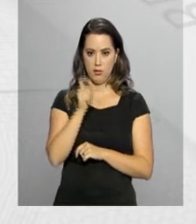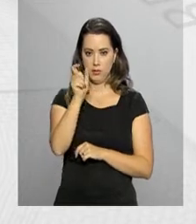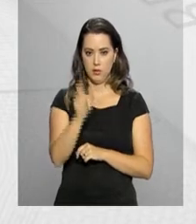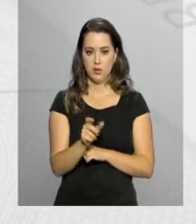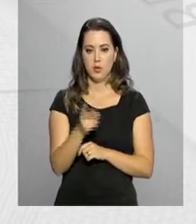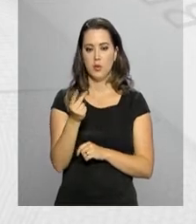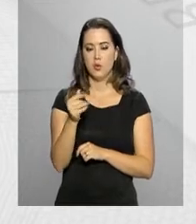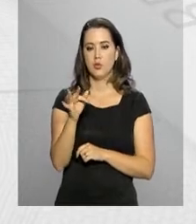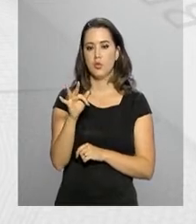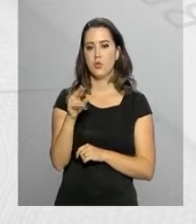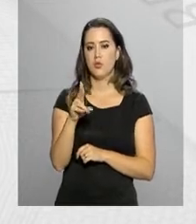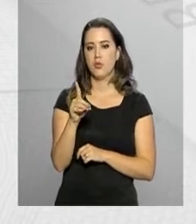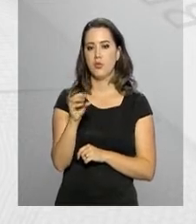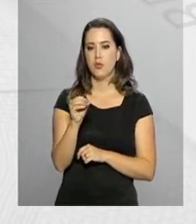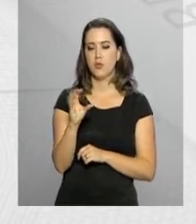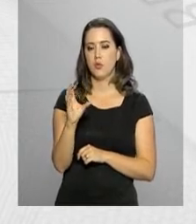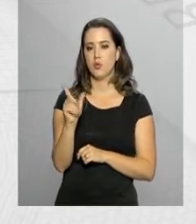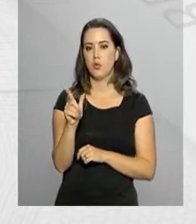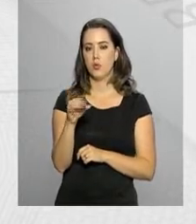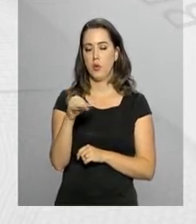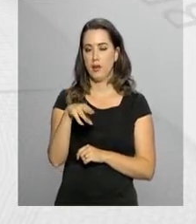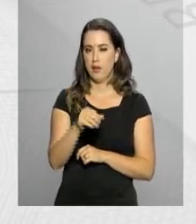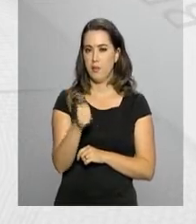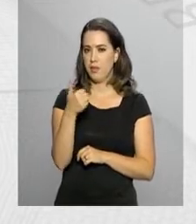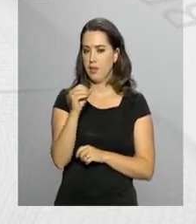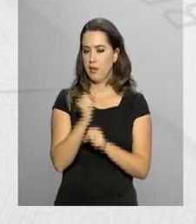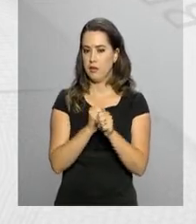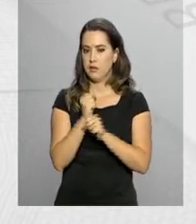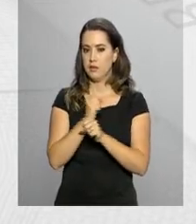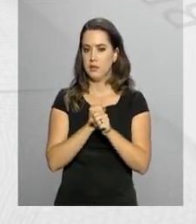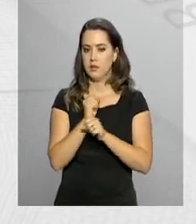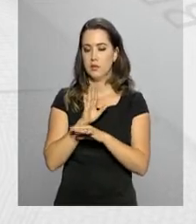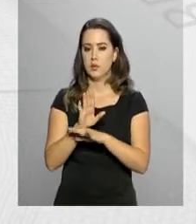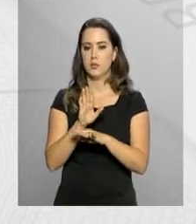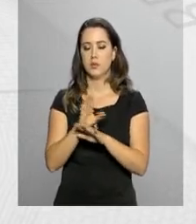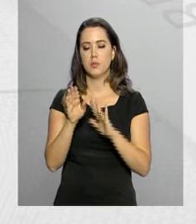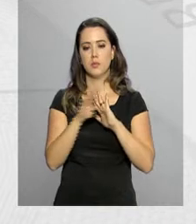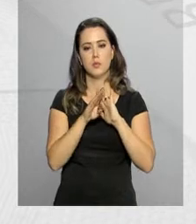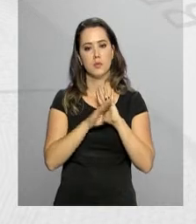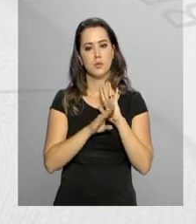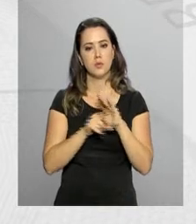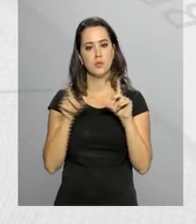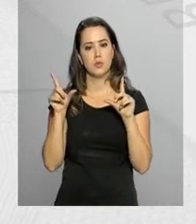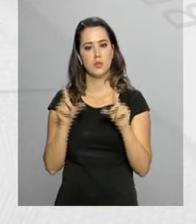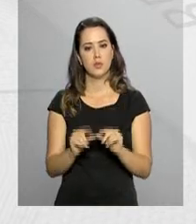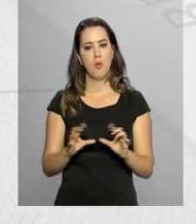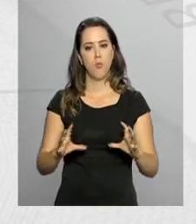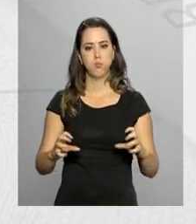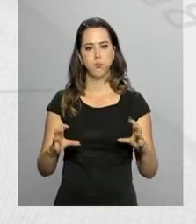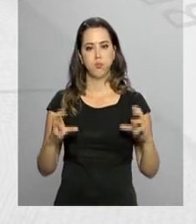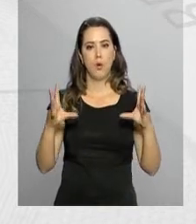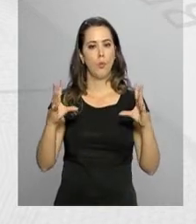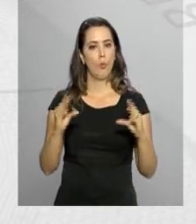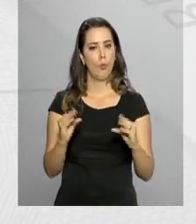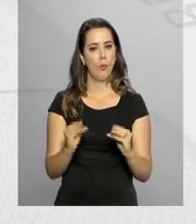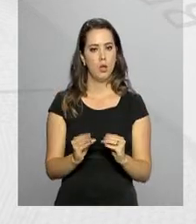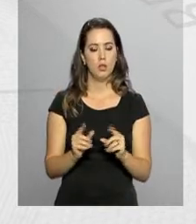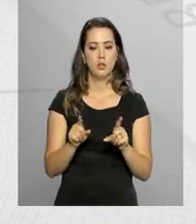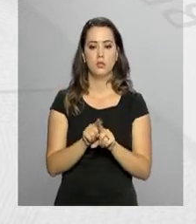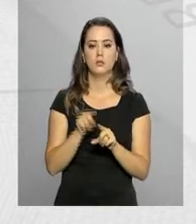do fundo do clima criado há dez anos para apoiar projetos que colaborem para a redução das emissões de gases do efeito